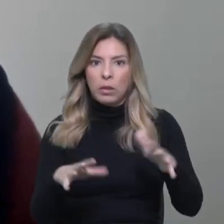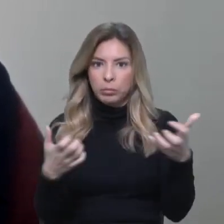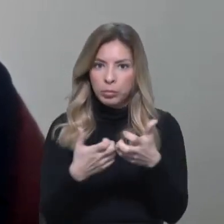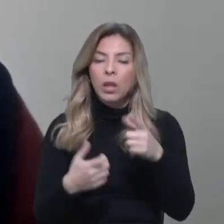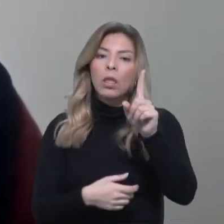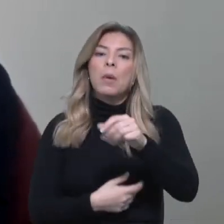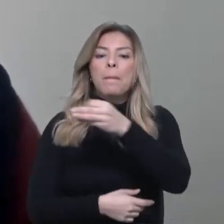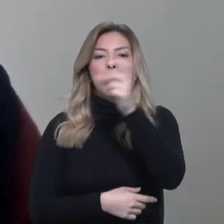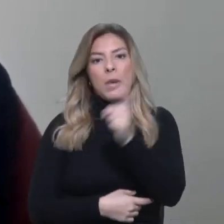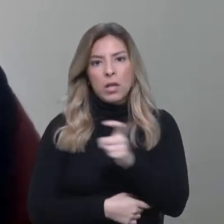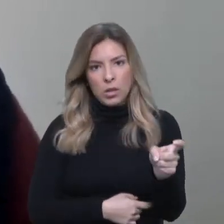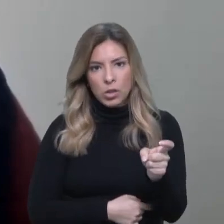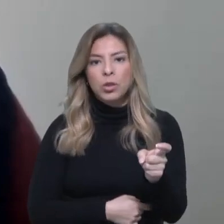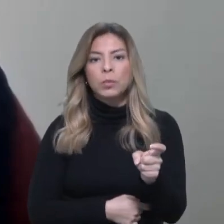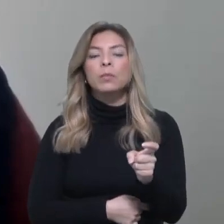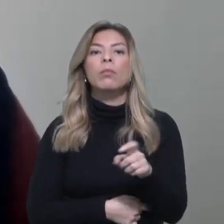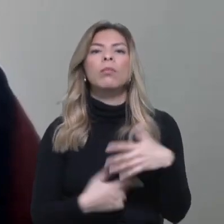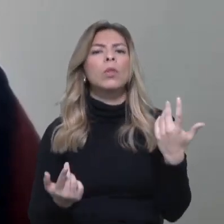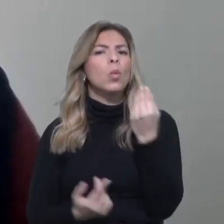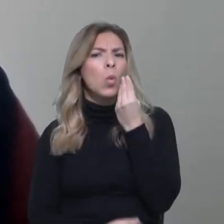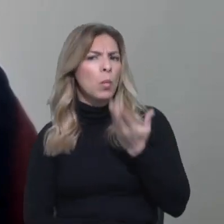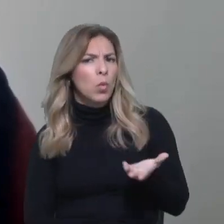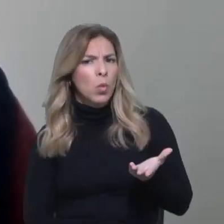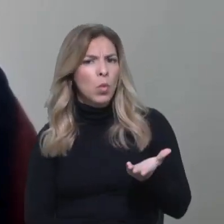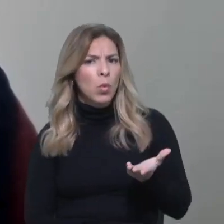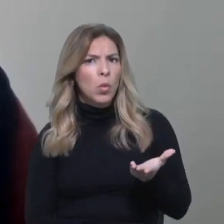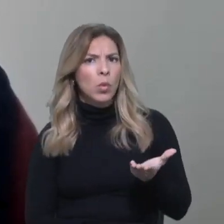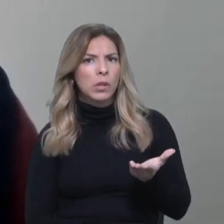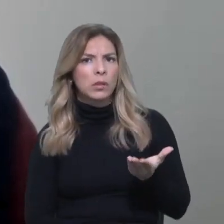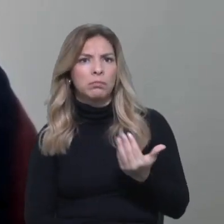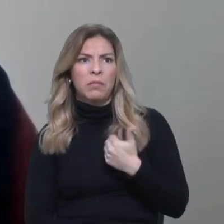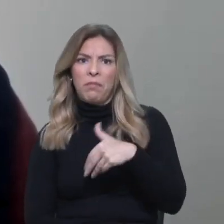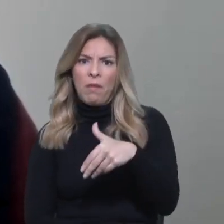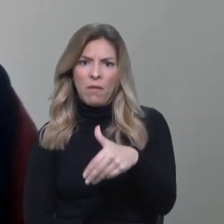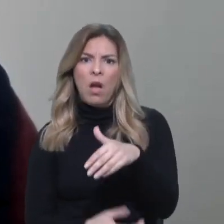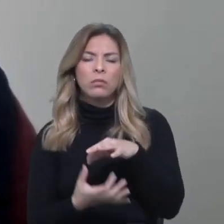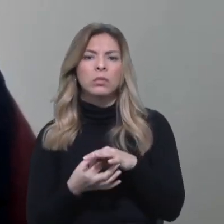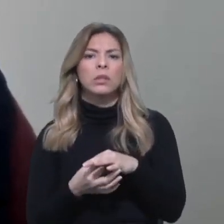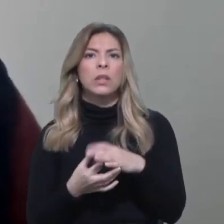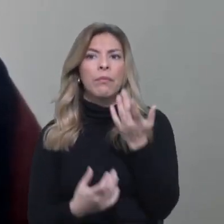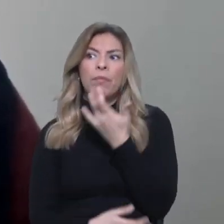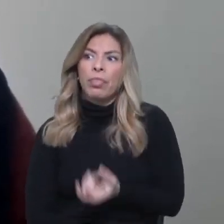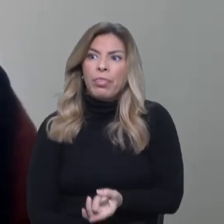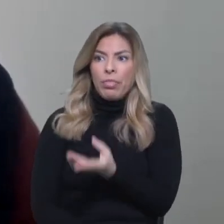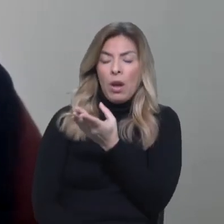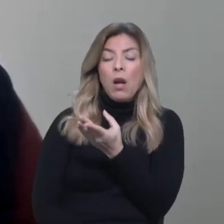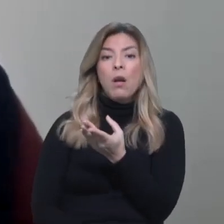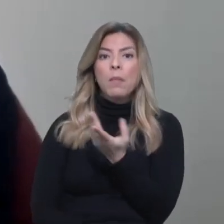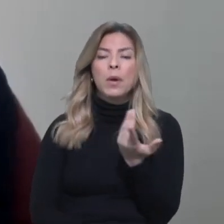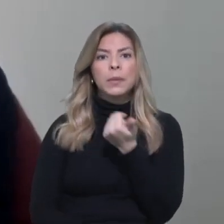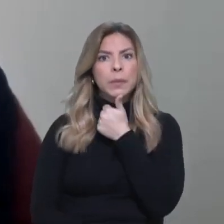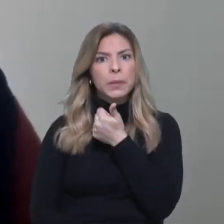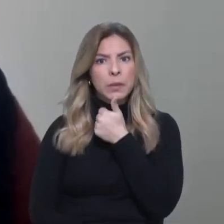paz. Como será possível encontrar a tendência para o perdão dos russos no coração dos